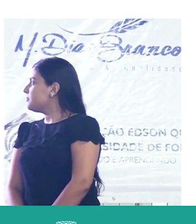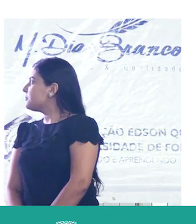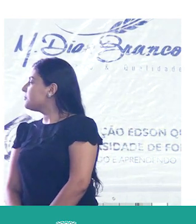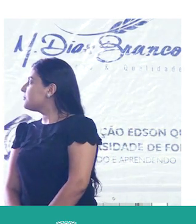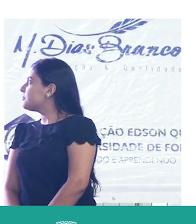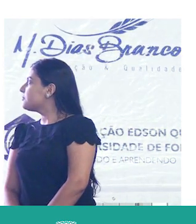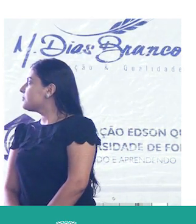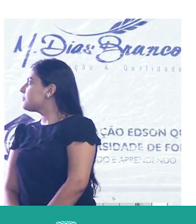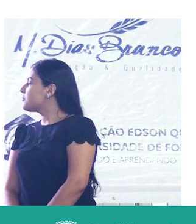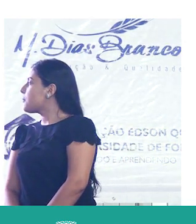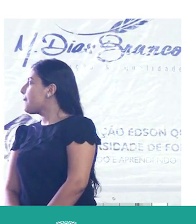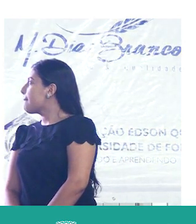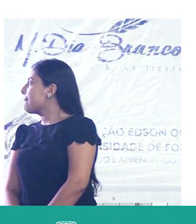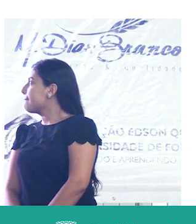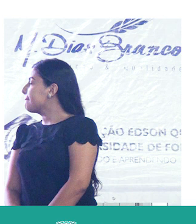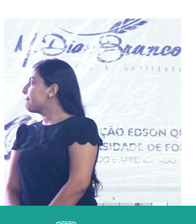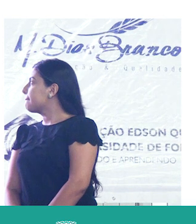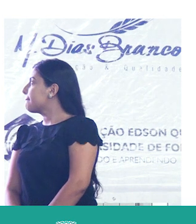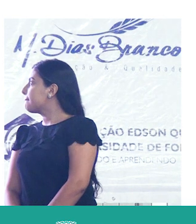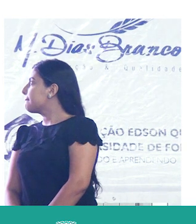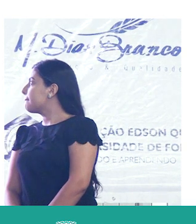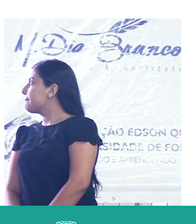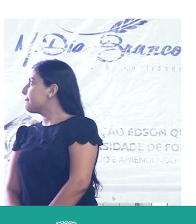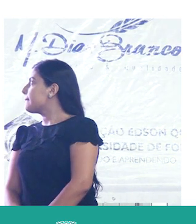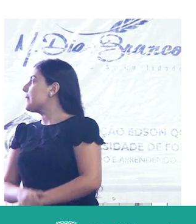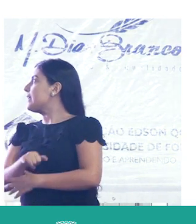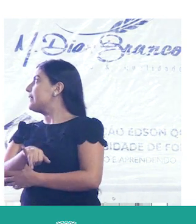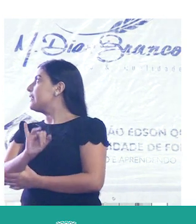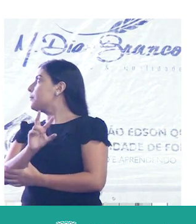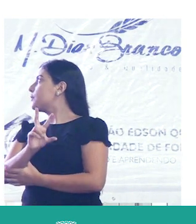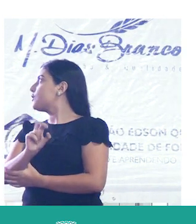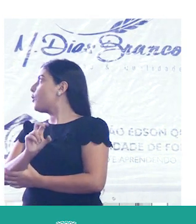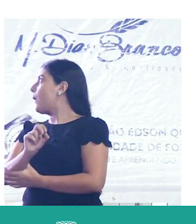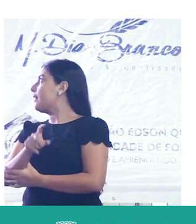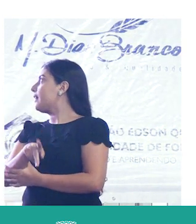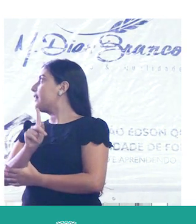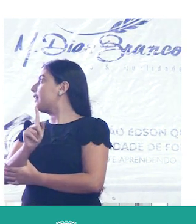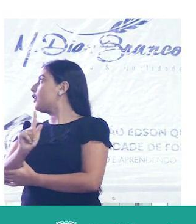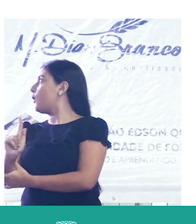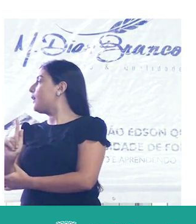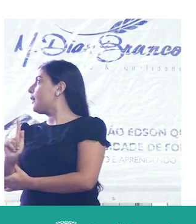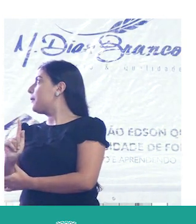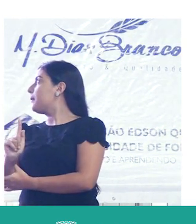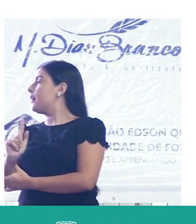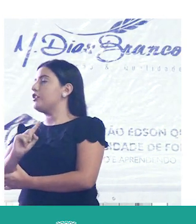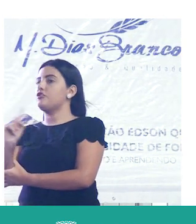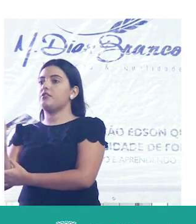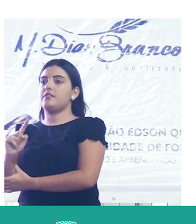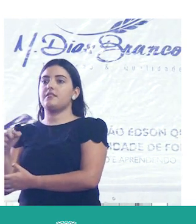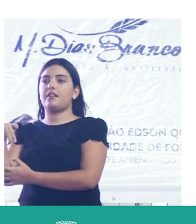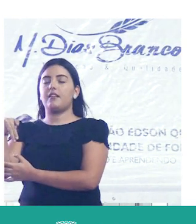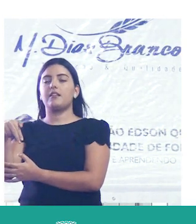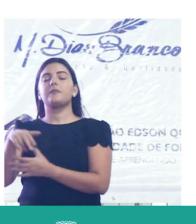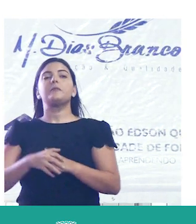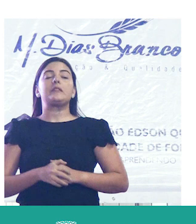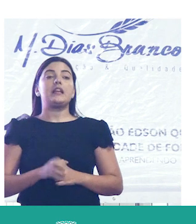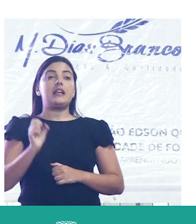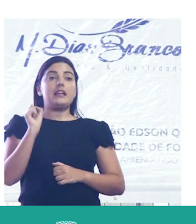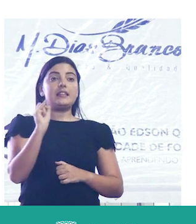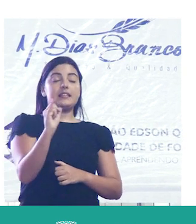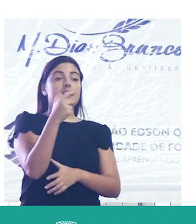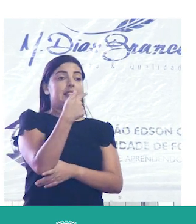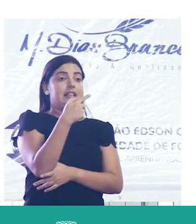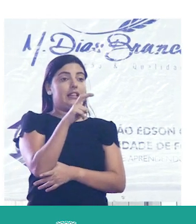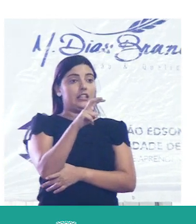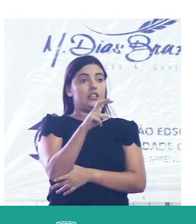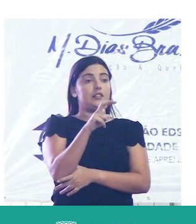meios igual dos extremos, esse Y vai dar igual a 50. Ou seja, se eu usar